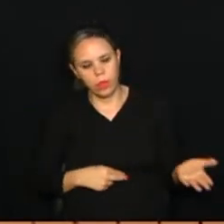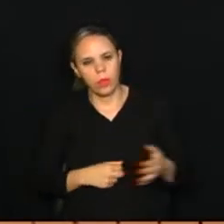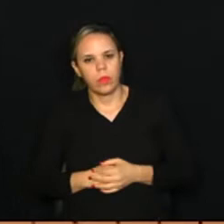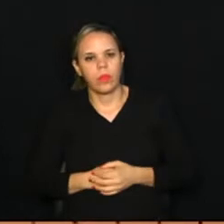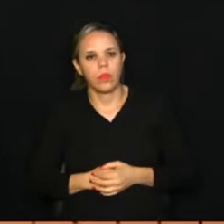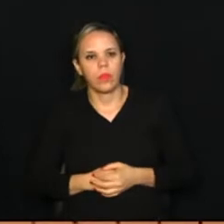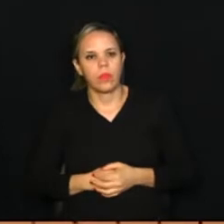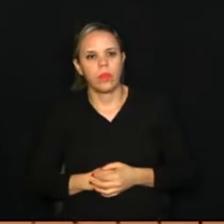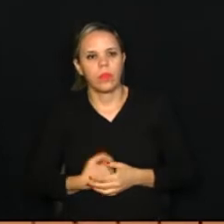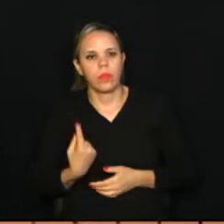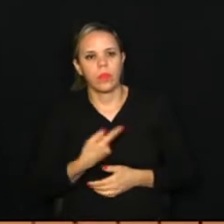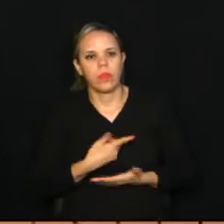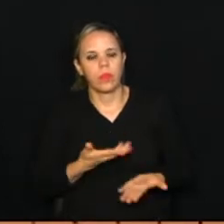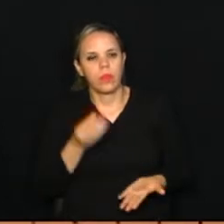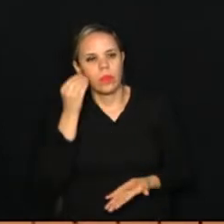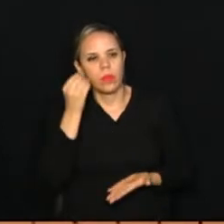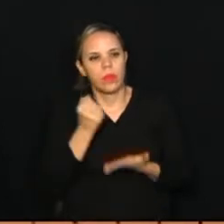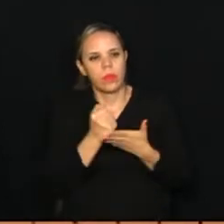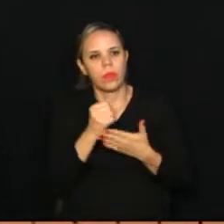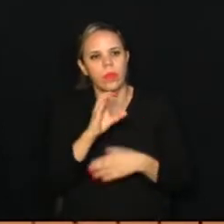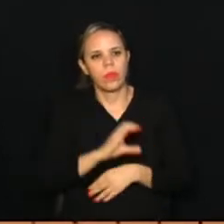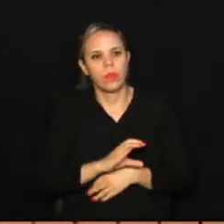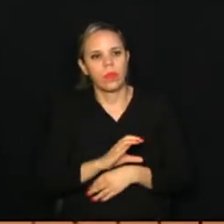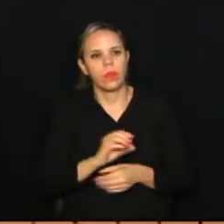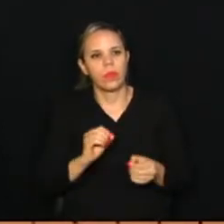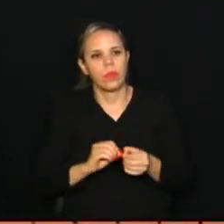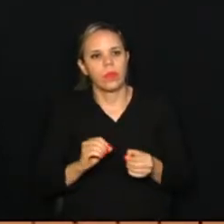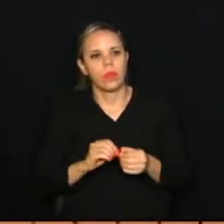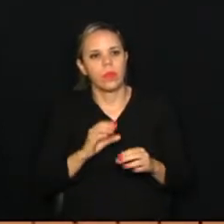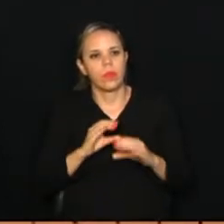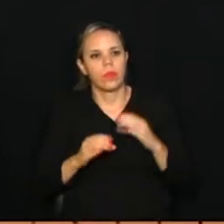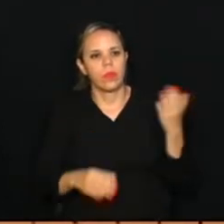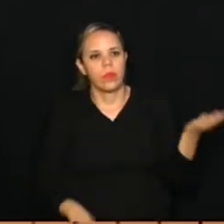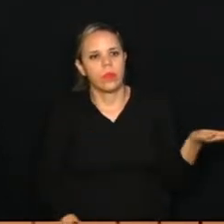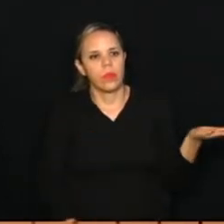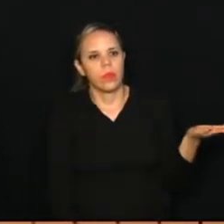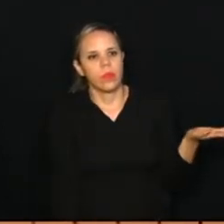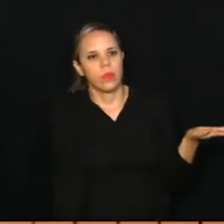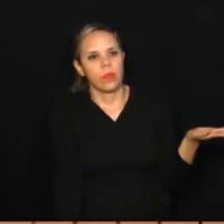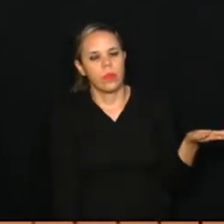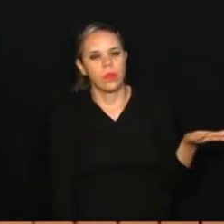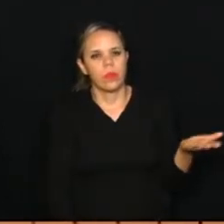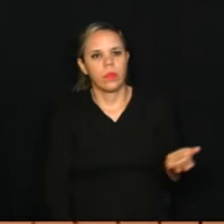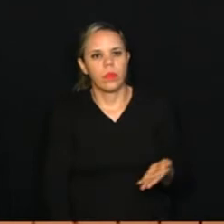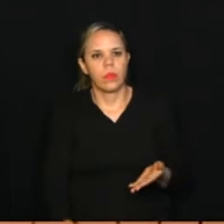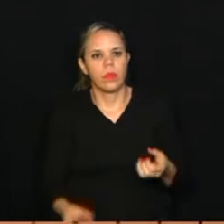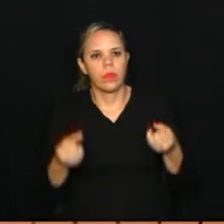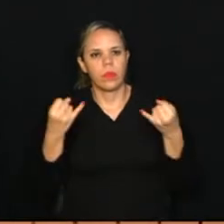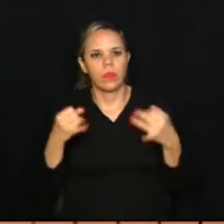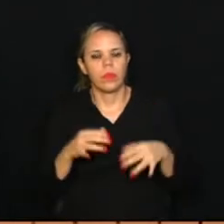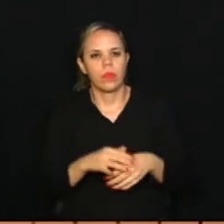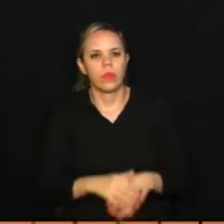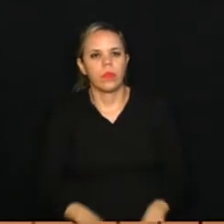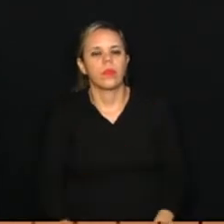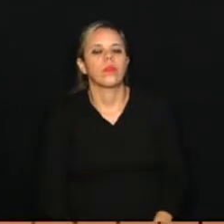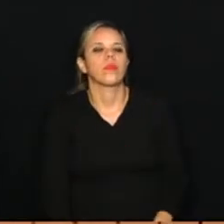aí a gente tenta auxiliar o cidadão e fazer essa ponte. Eu acredito que as explicações... Ah, tem uma pergunta aqui do Swift